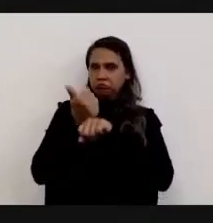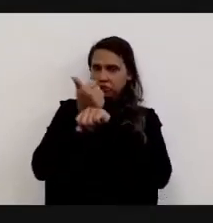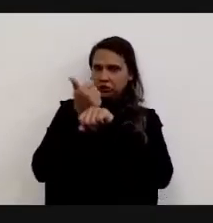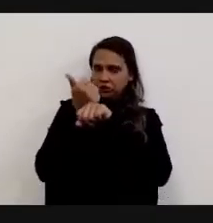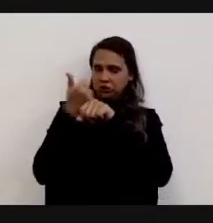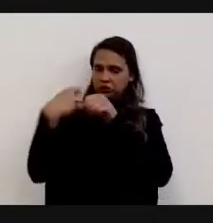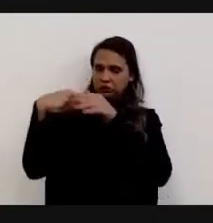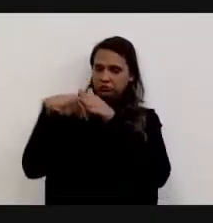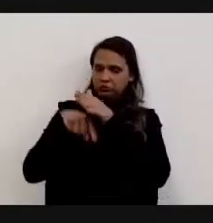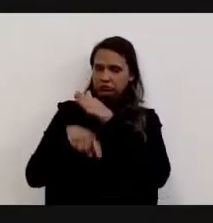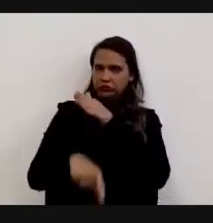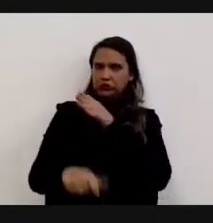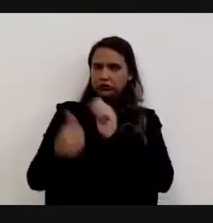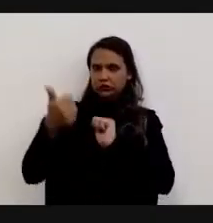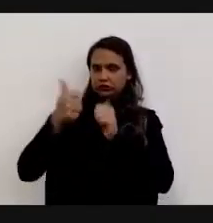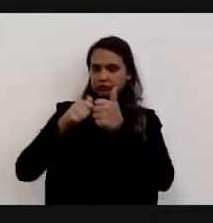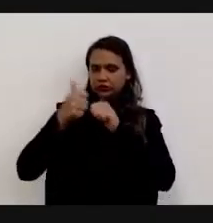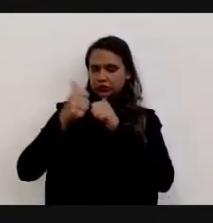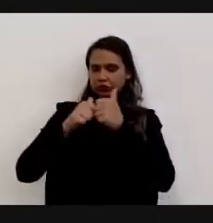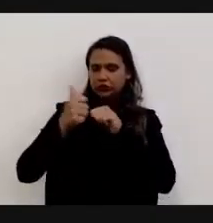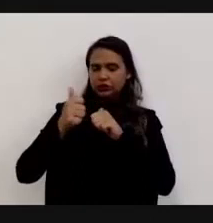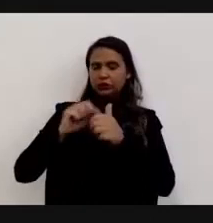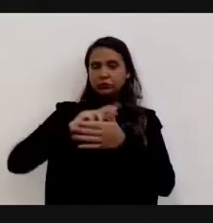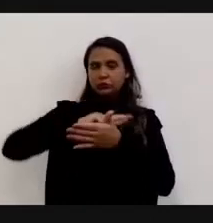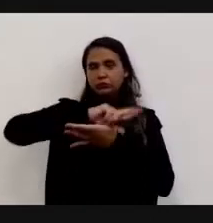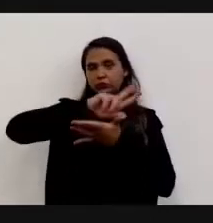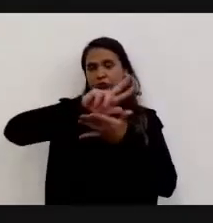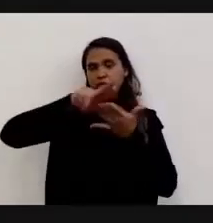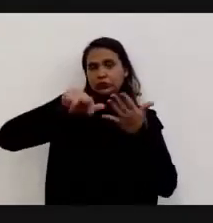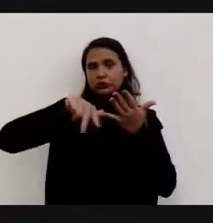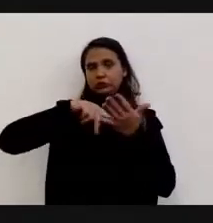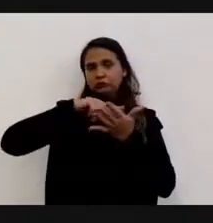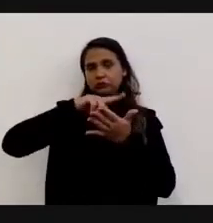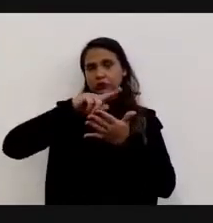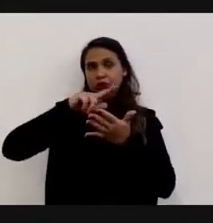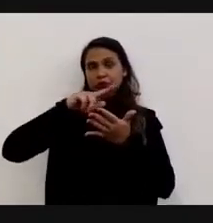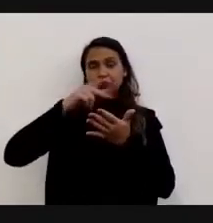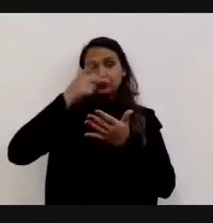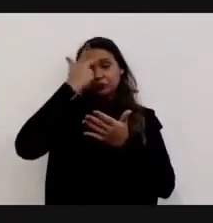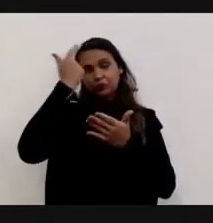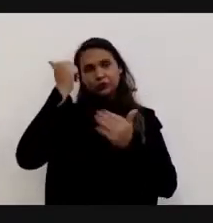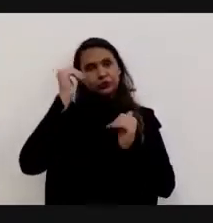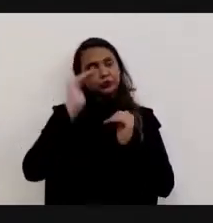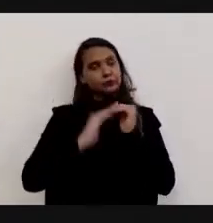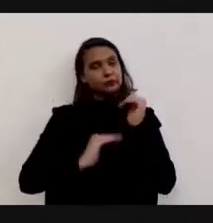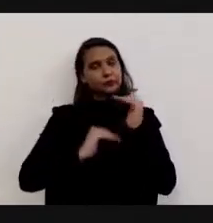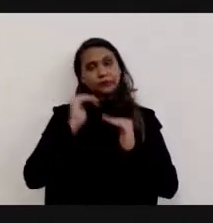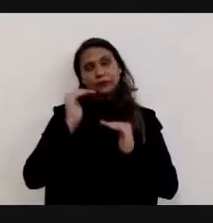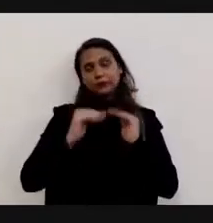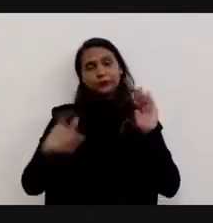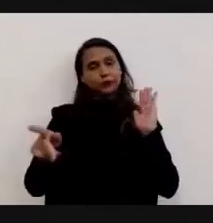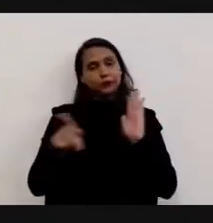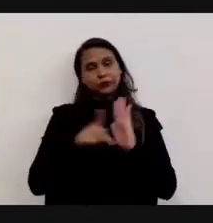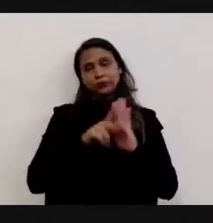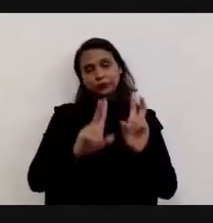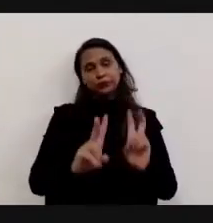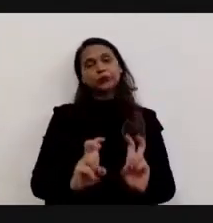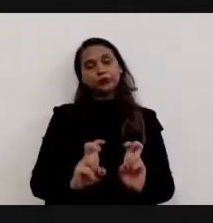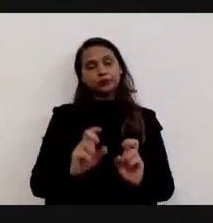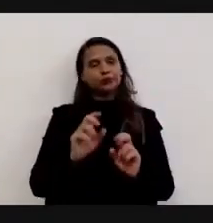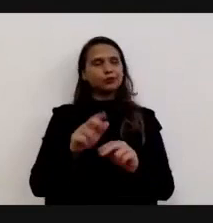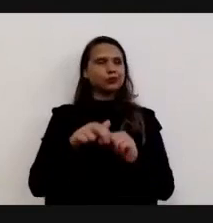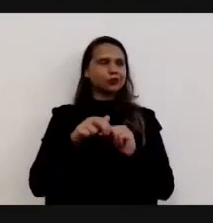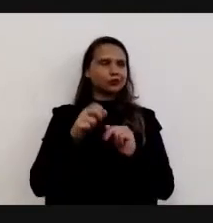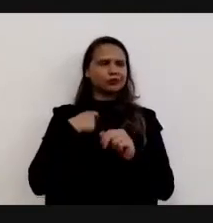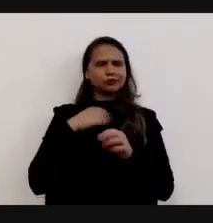aprofundado e avaliado já por diversos especialistas no assunto. Então, em tese, é isso,